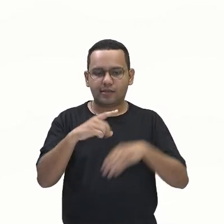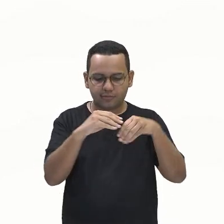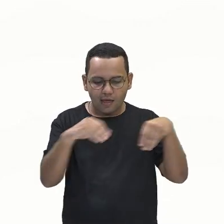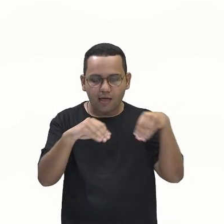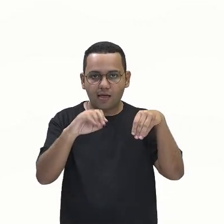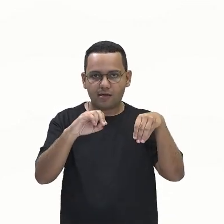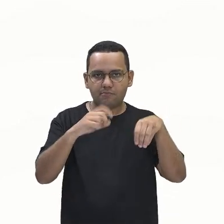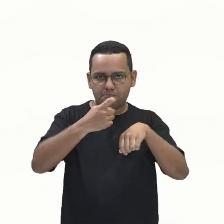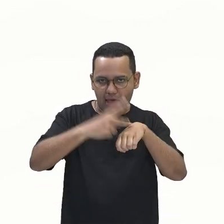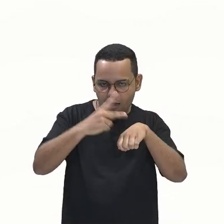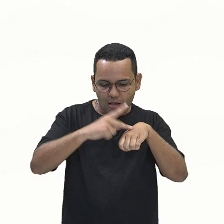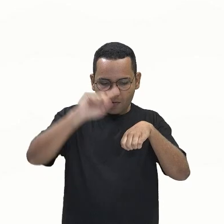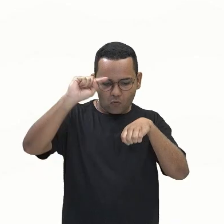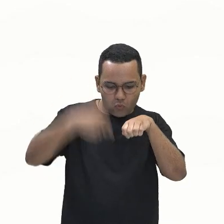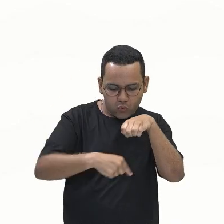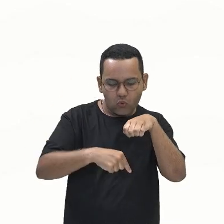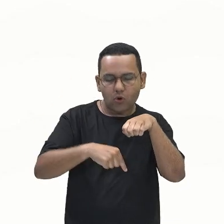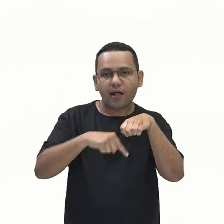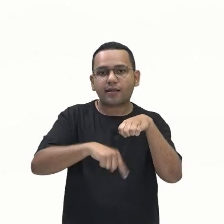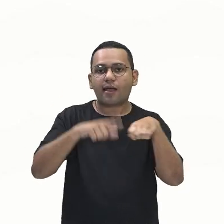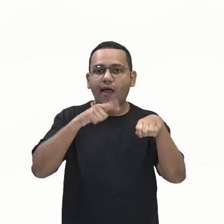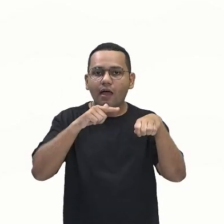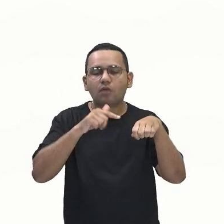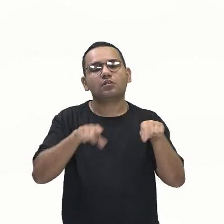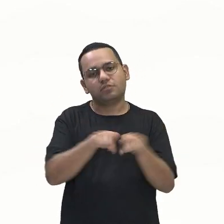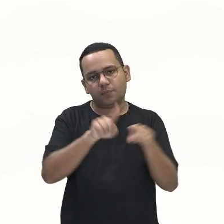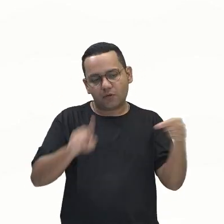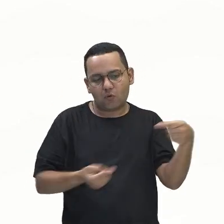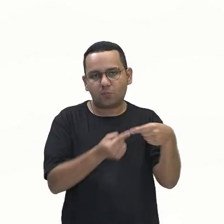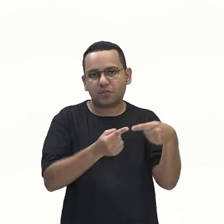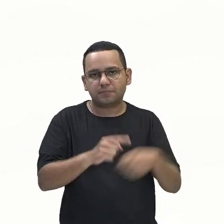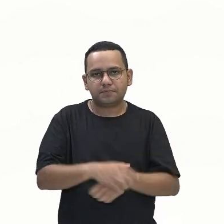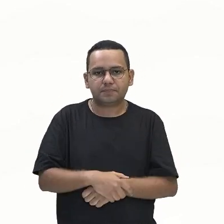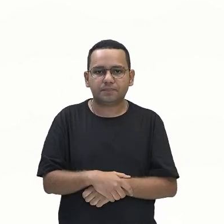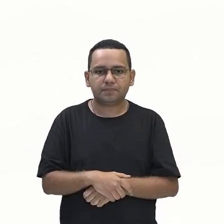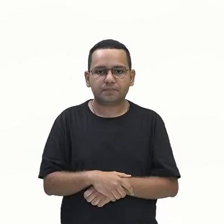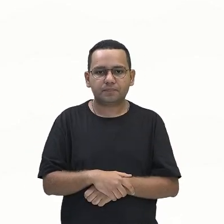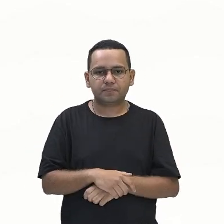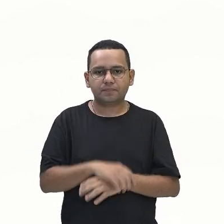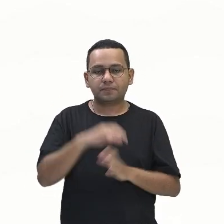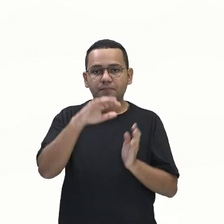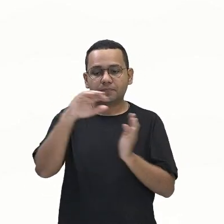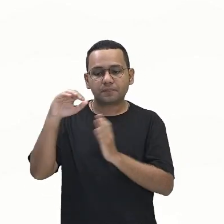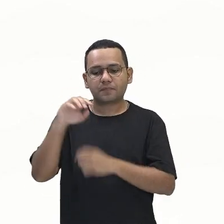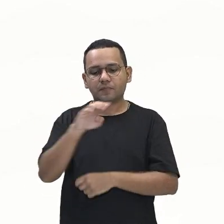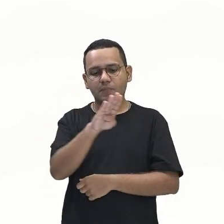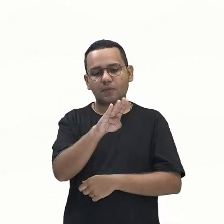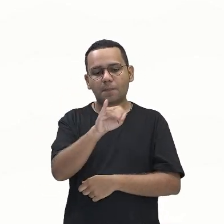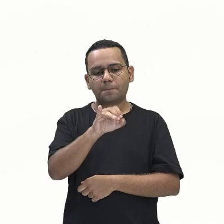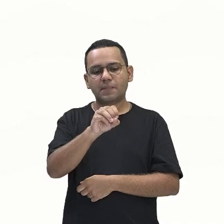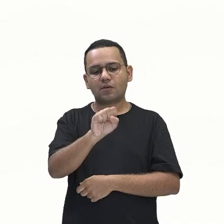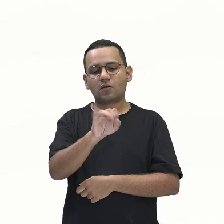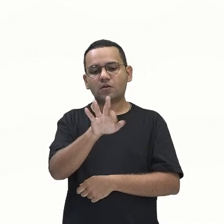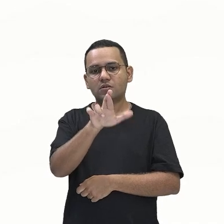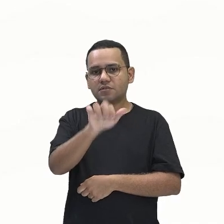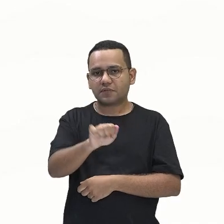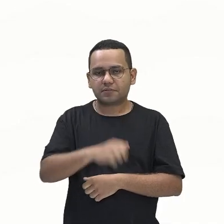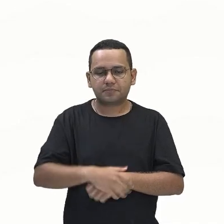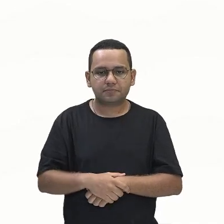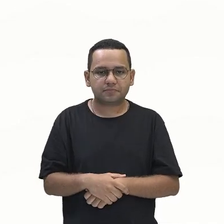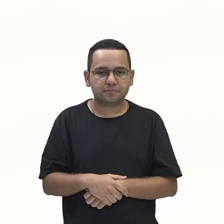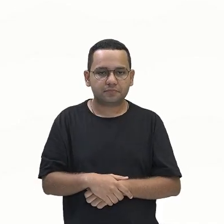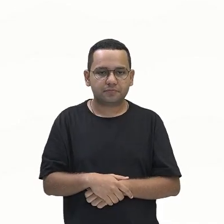o ambiente da hidrosfera. E a biosfera está em todos, olha só, está